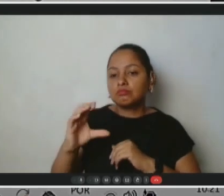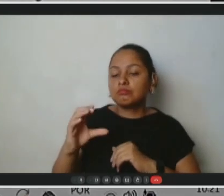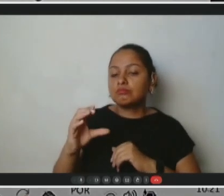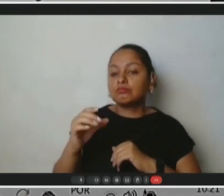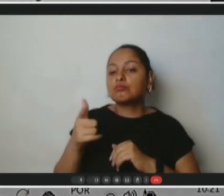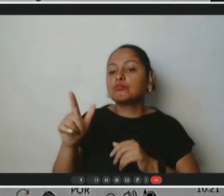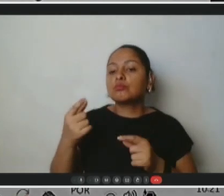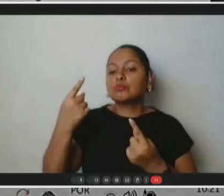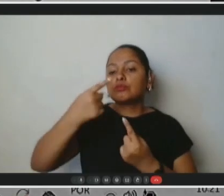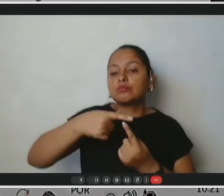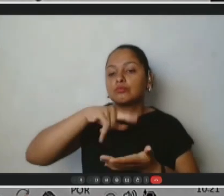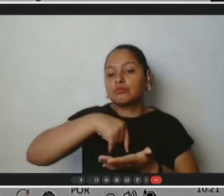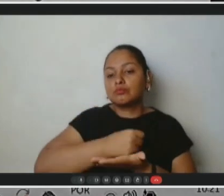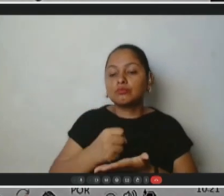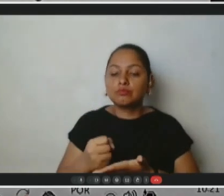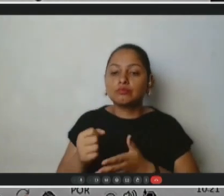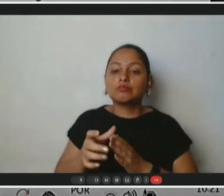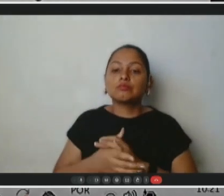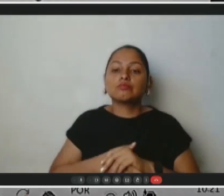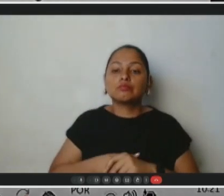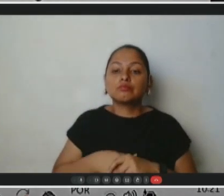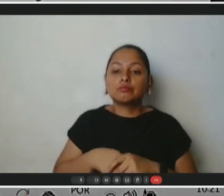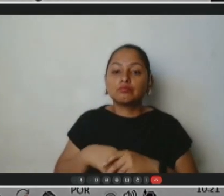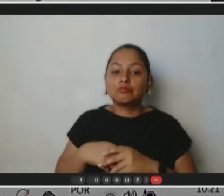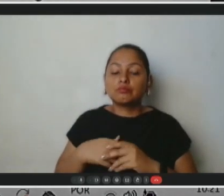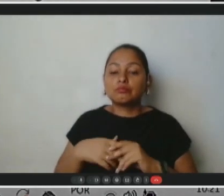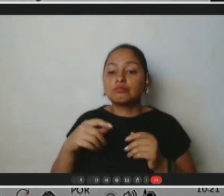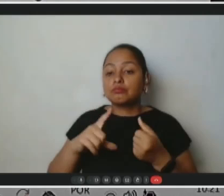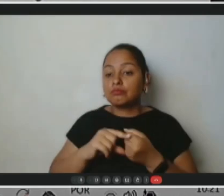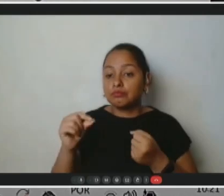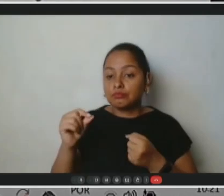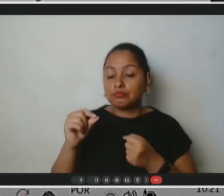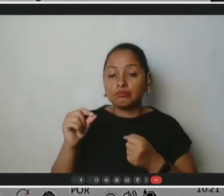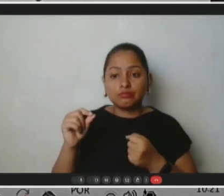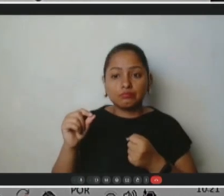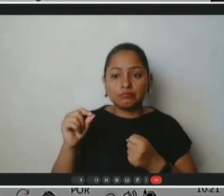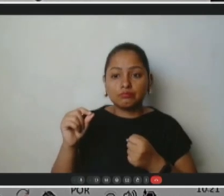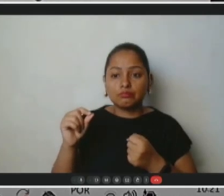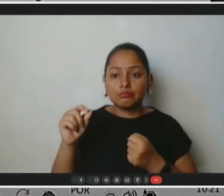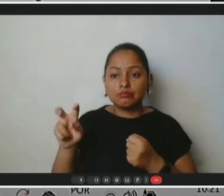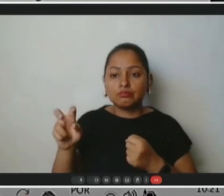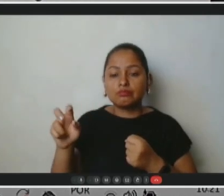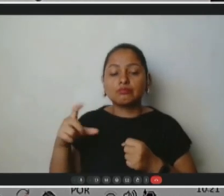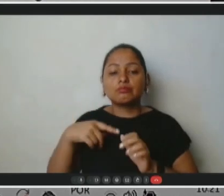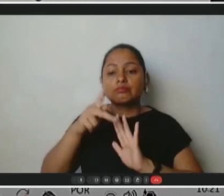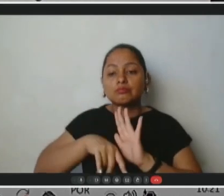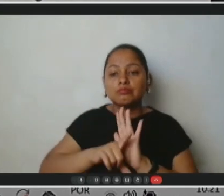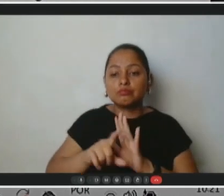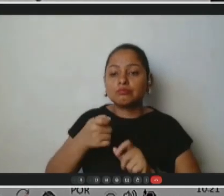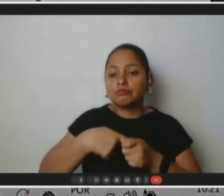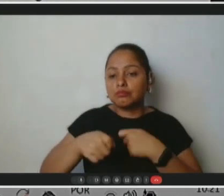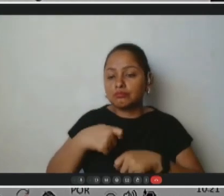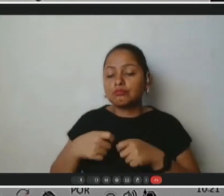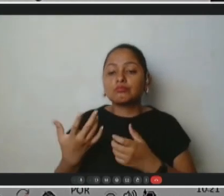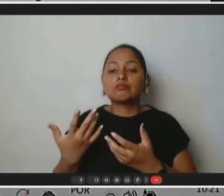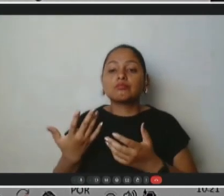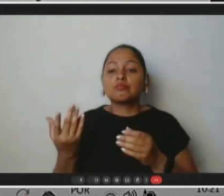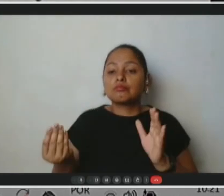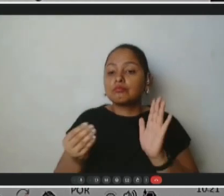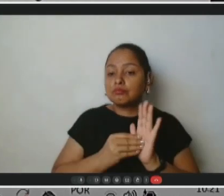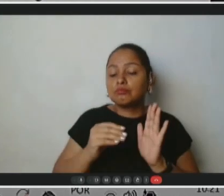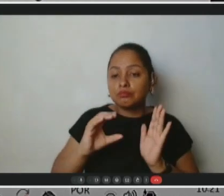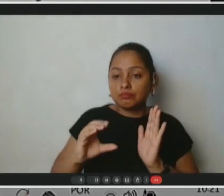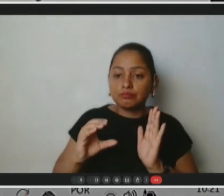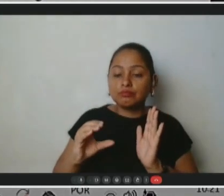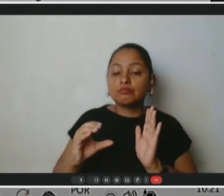suas contrapartidas. Artigo 20. Ao projeto de lei orçamentária é vedada a inclusão de crédito com finalidade